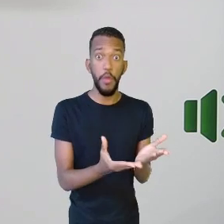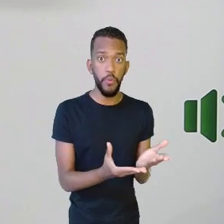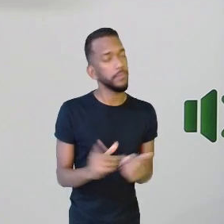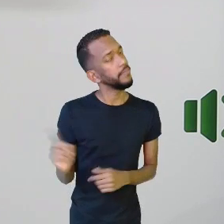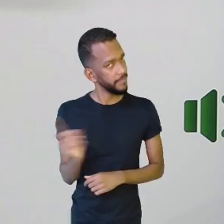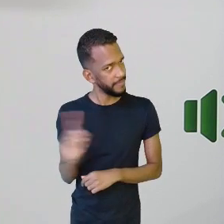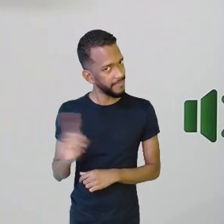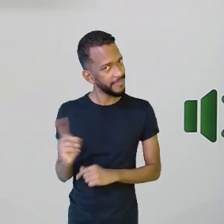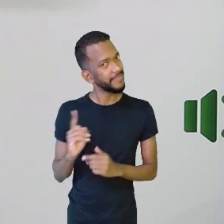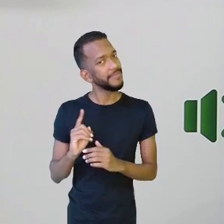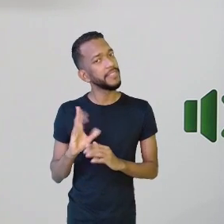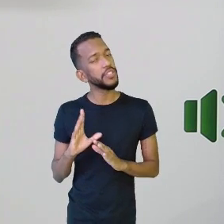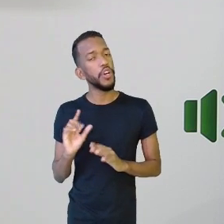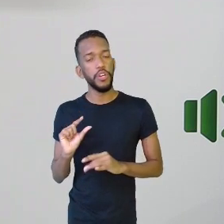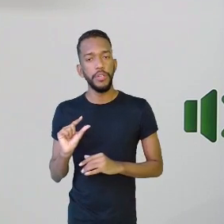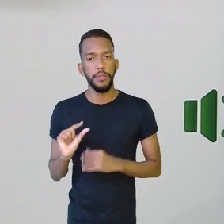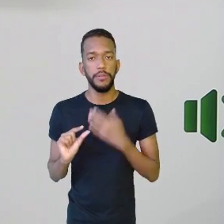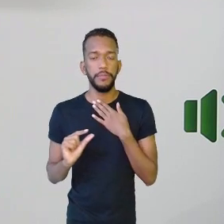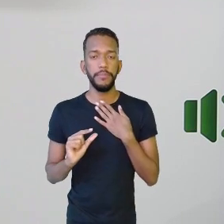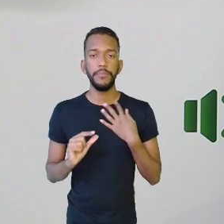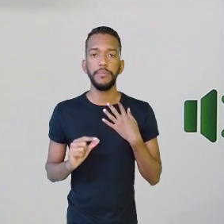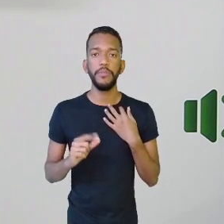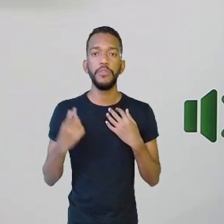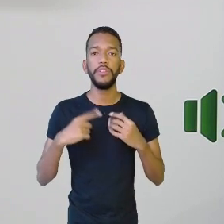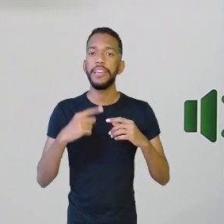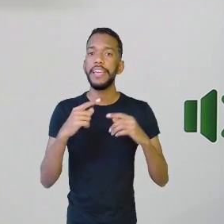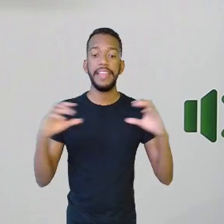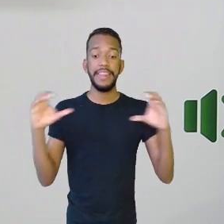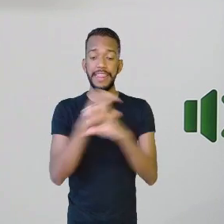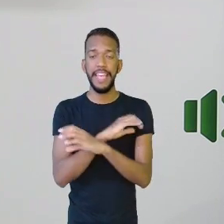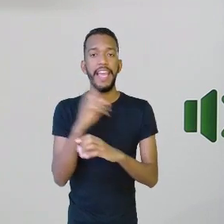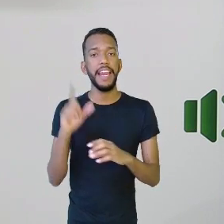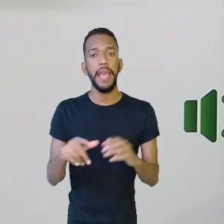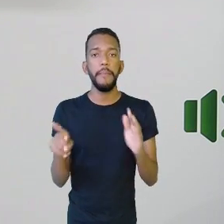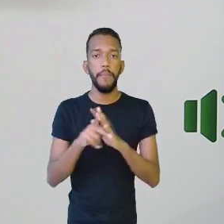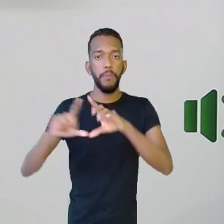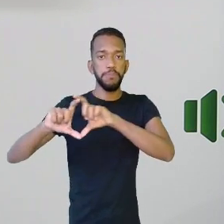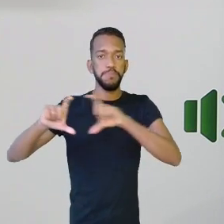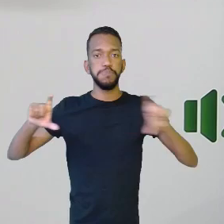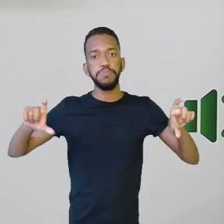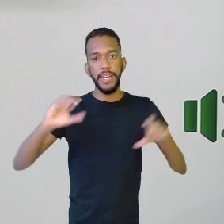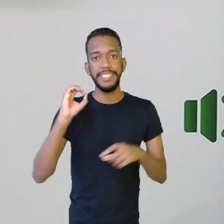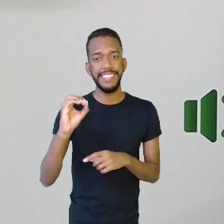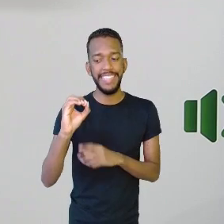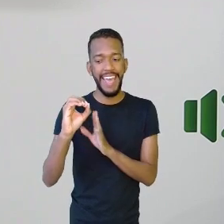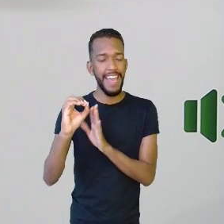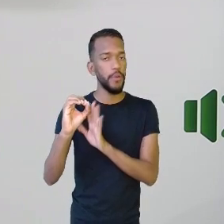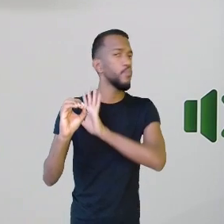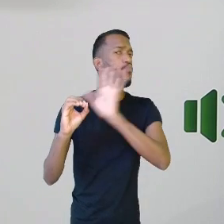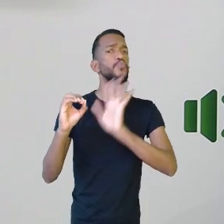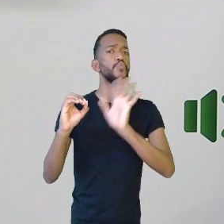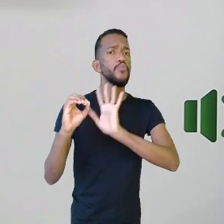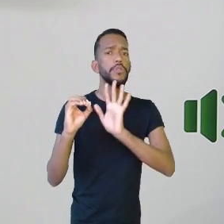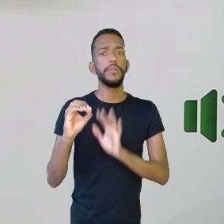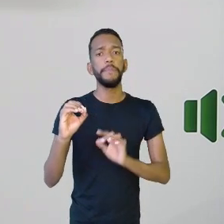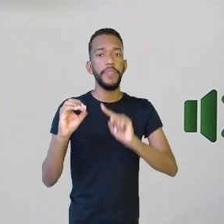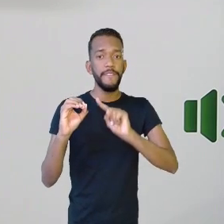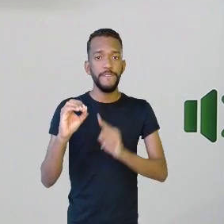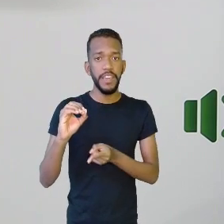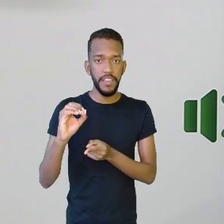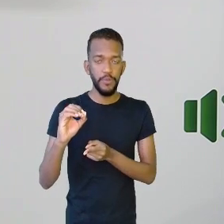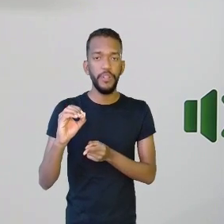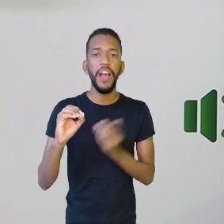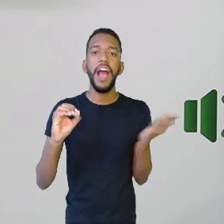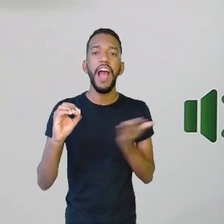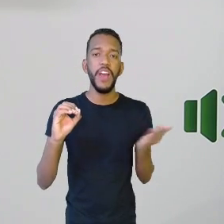né? Então, não tem parte inteira. A parte inteira aí está sendo representada pelo 0, vírgula, e agora